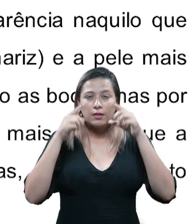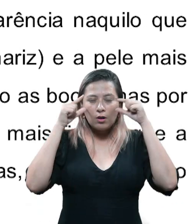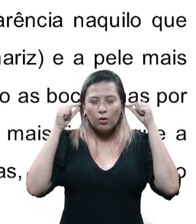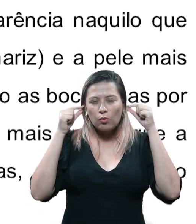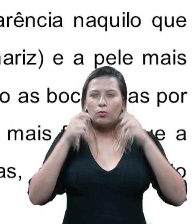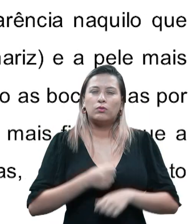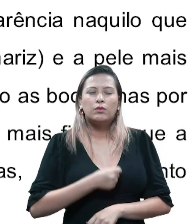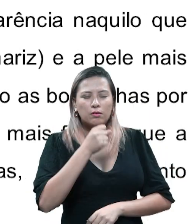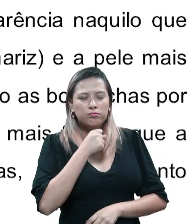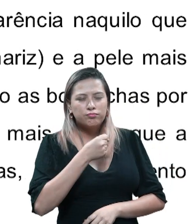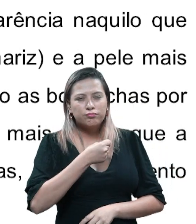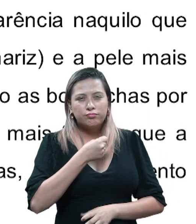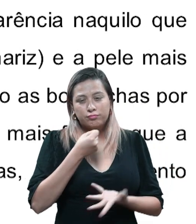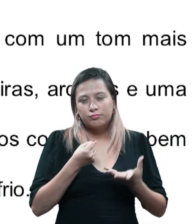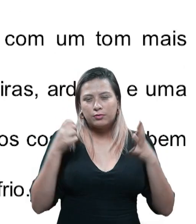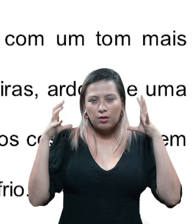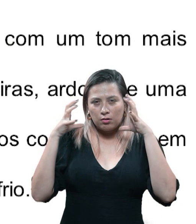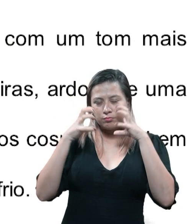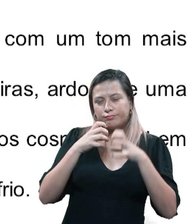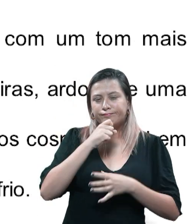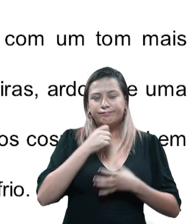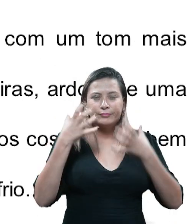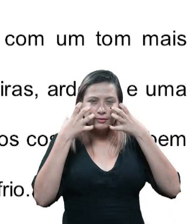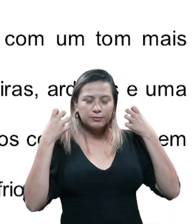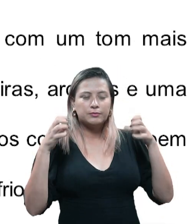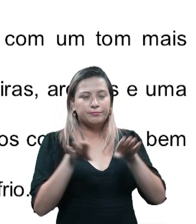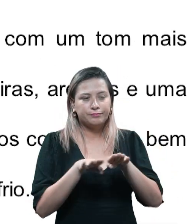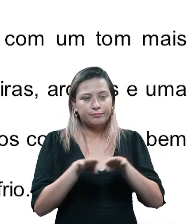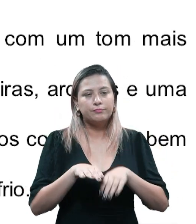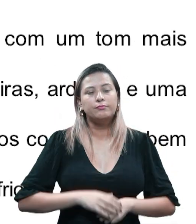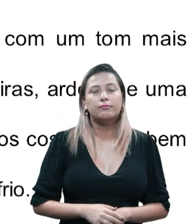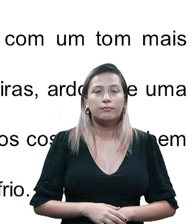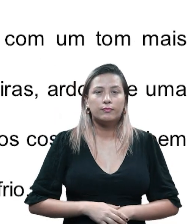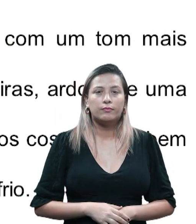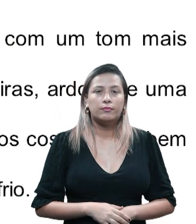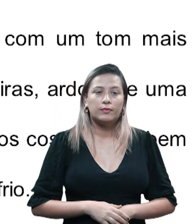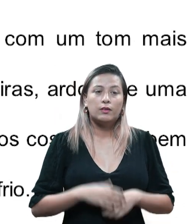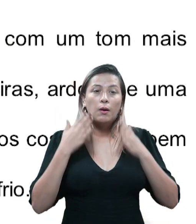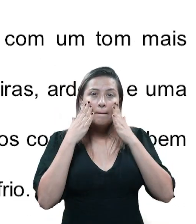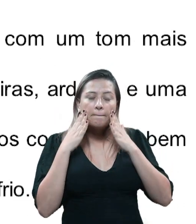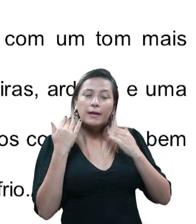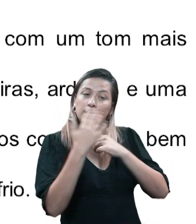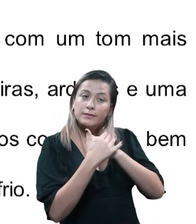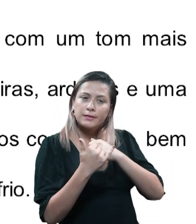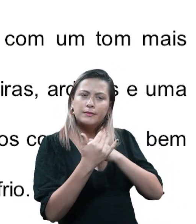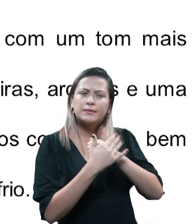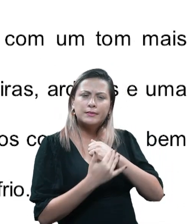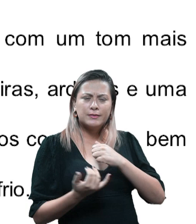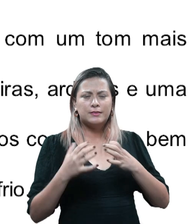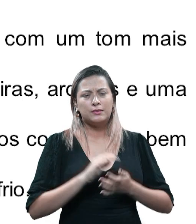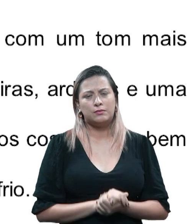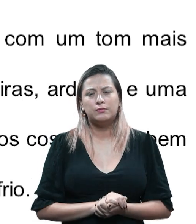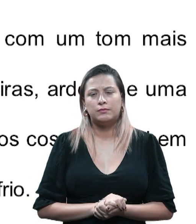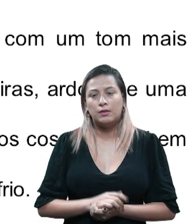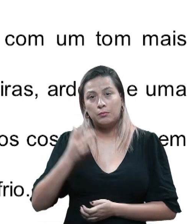envelhecimento precoce, descamação em geral. A pele sensível. Ela é uma pele bem irritável, fica facilmente